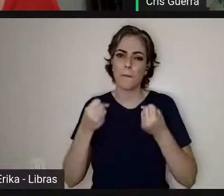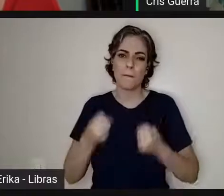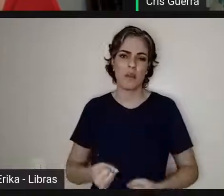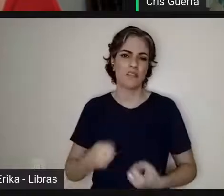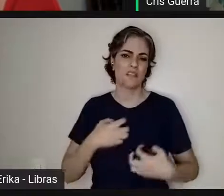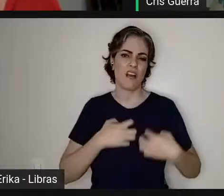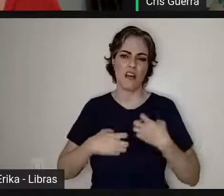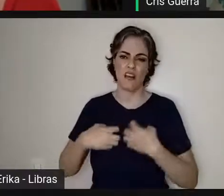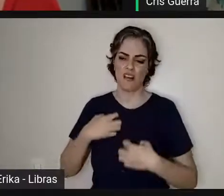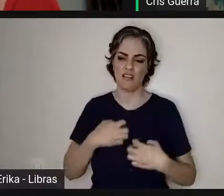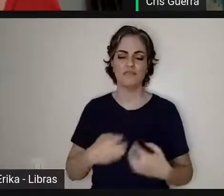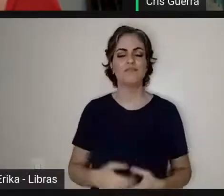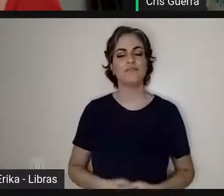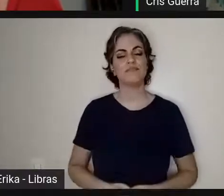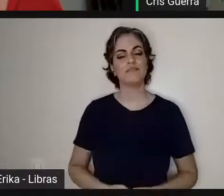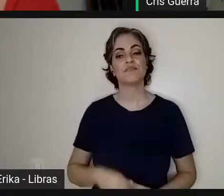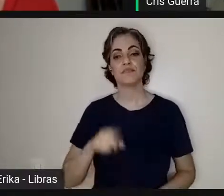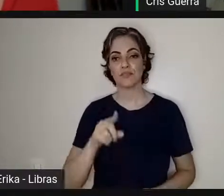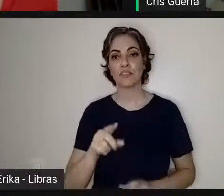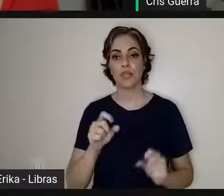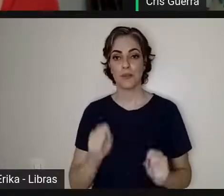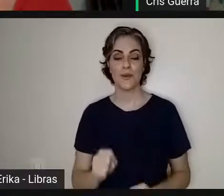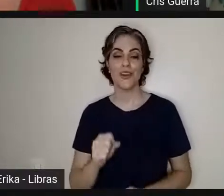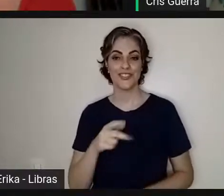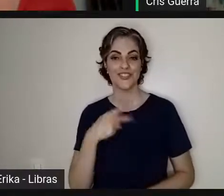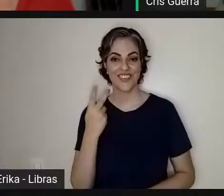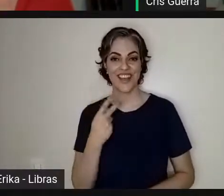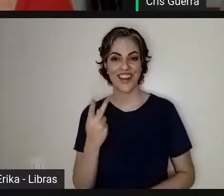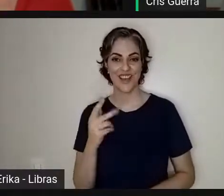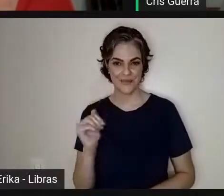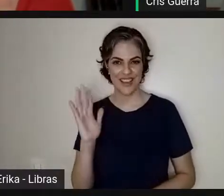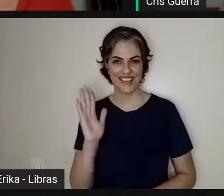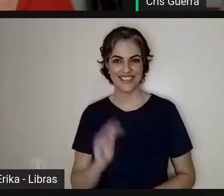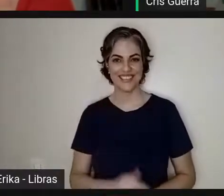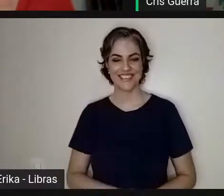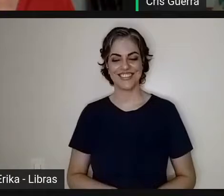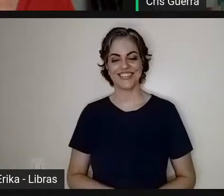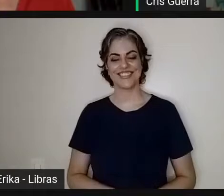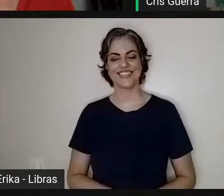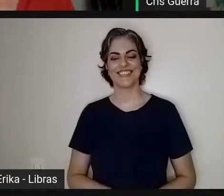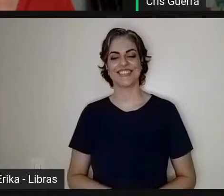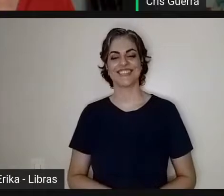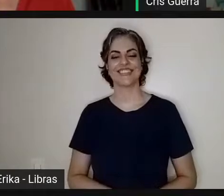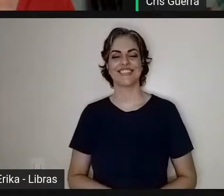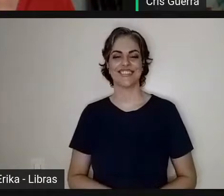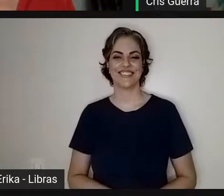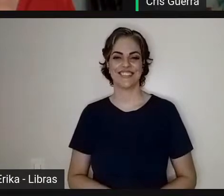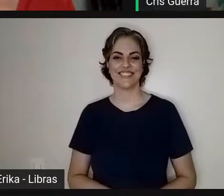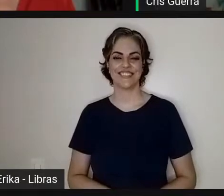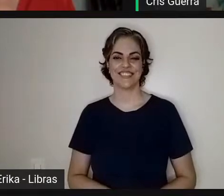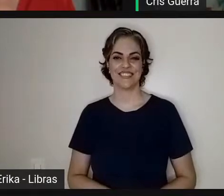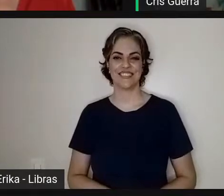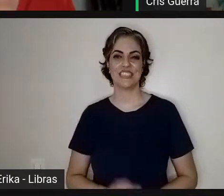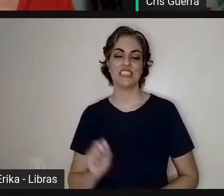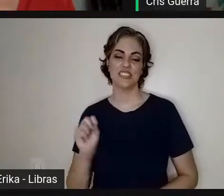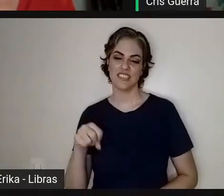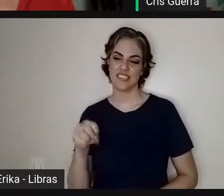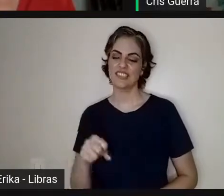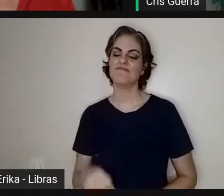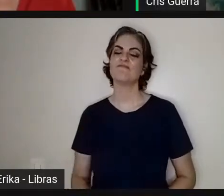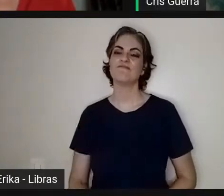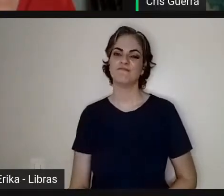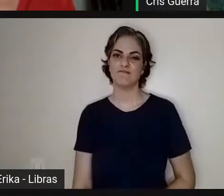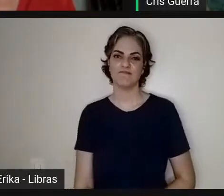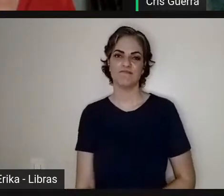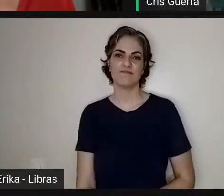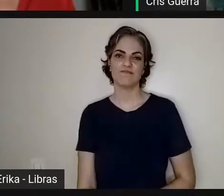você falasse um pouquinho da mãe solo, da mãe possível. Sim. Eu acho que a gente tem que observar o